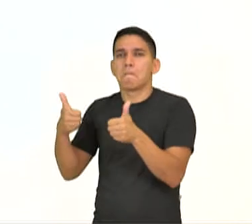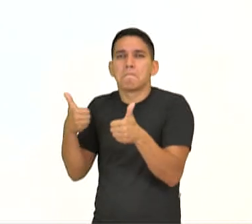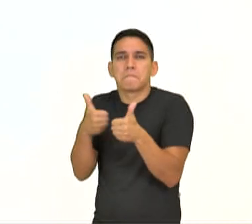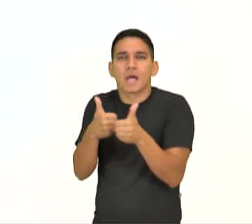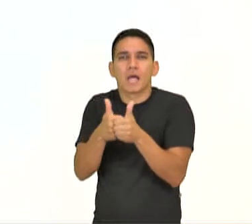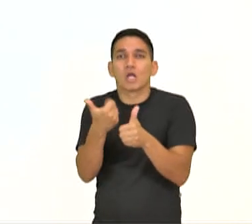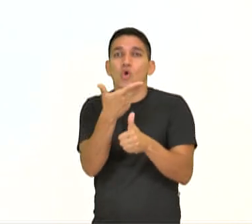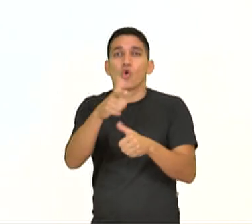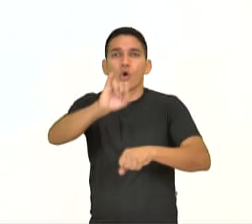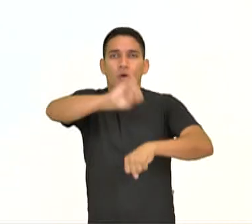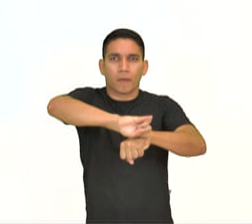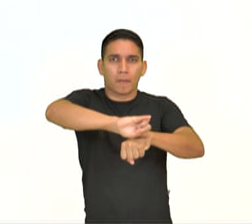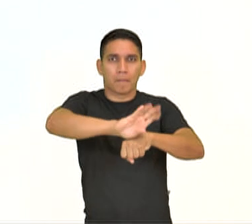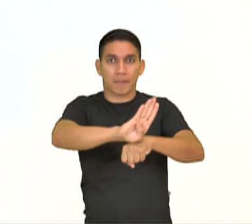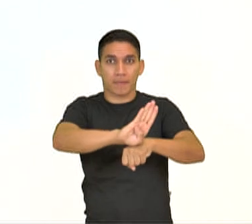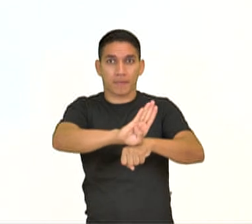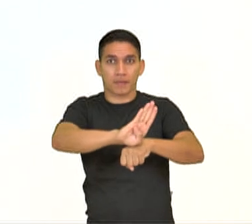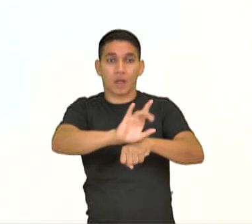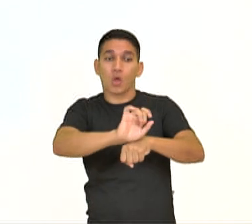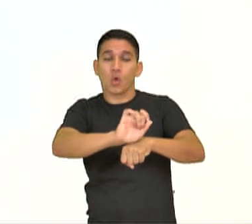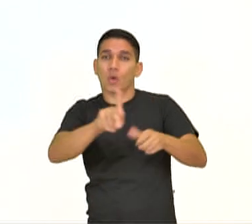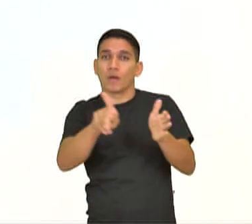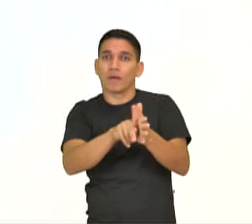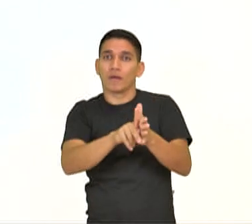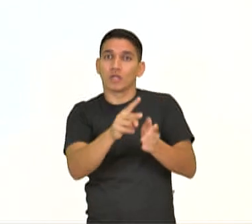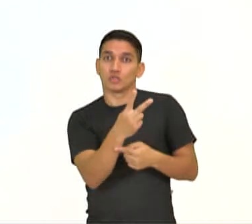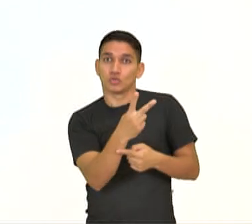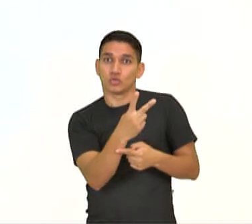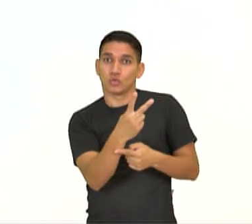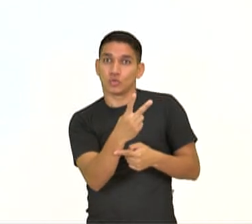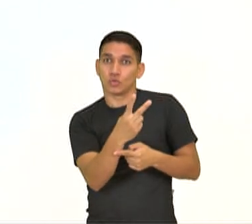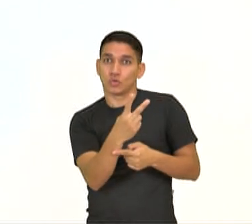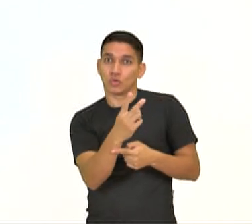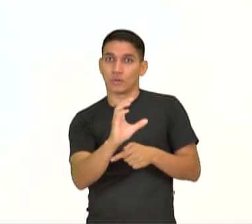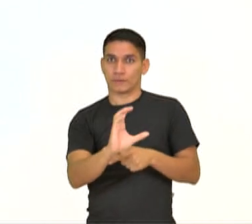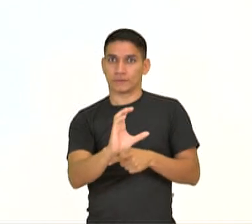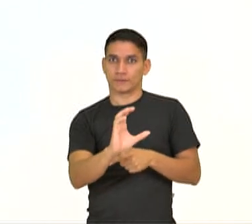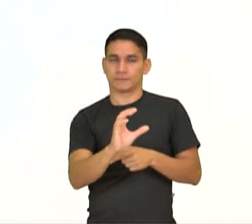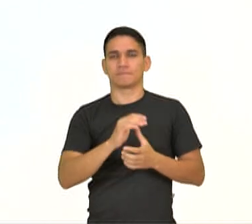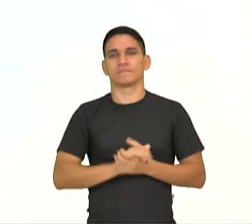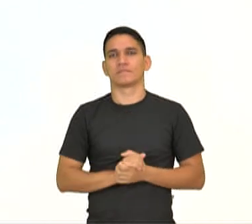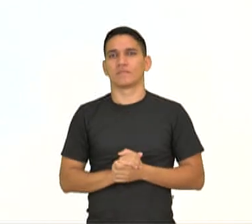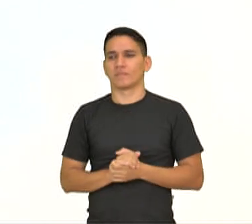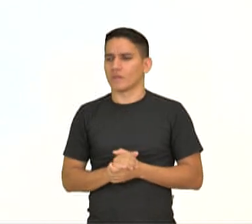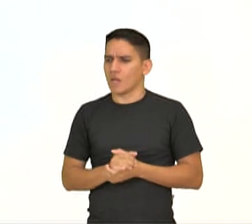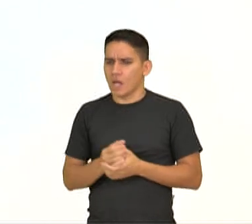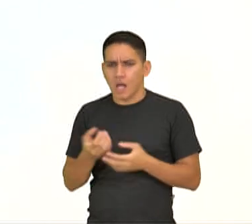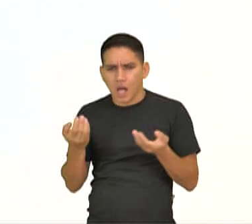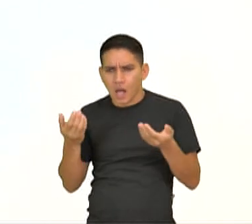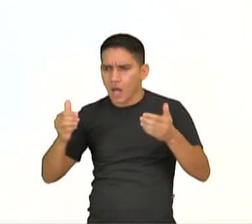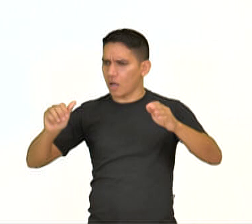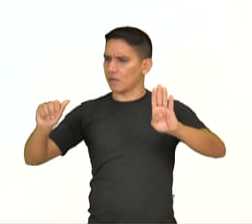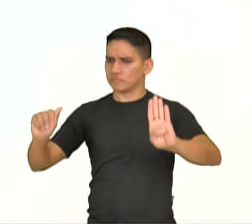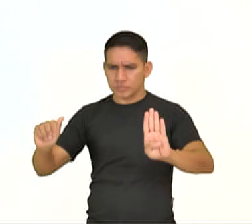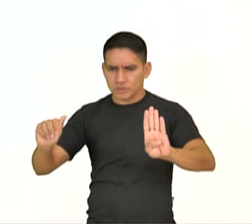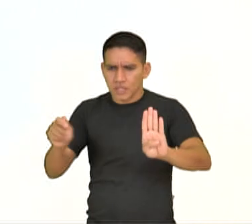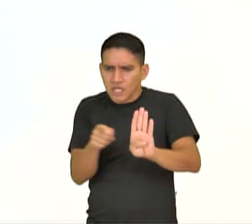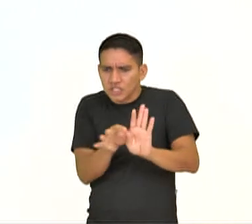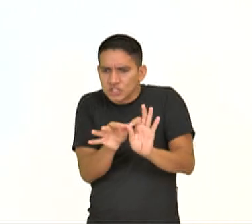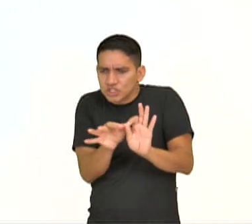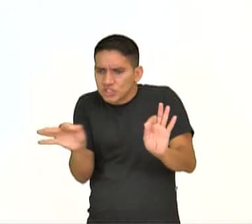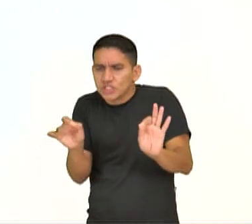próximo a outro corpo pontual B, com carga elétrica de 2 microcoulombs. Ambos fixos a 3 centímetros um do